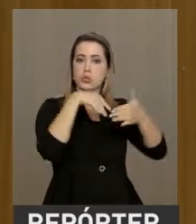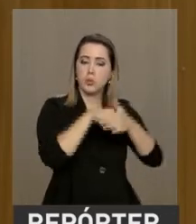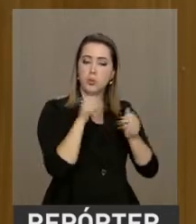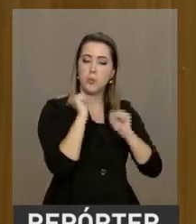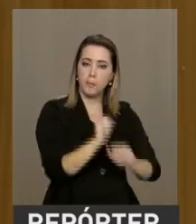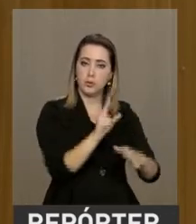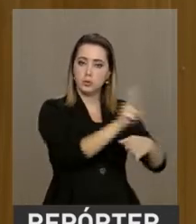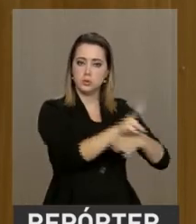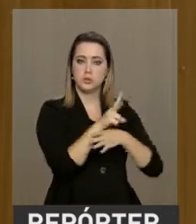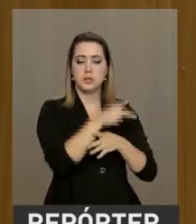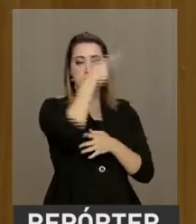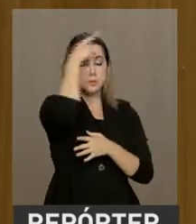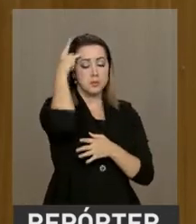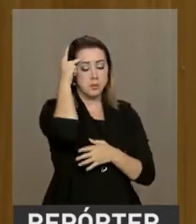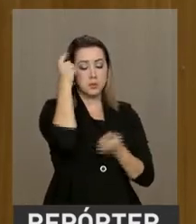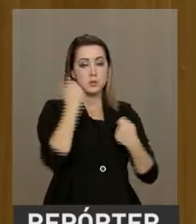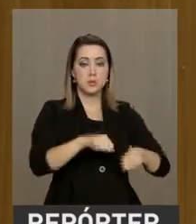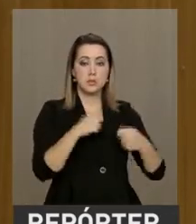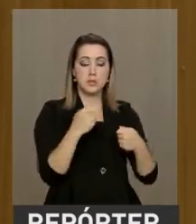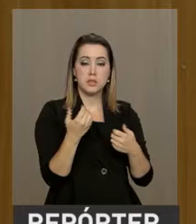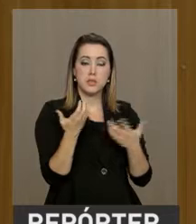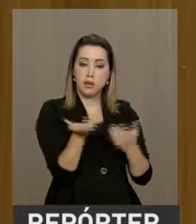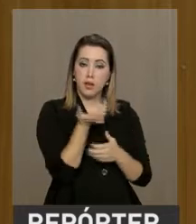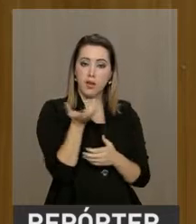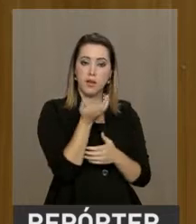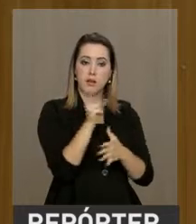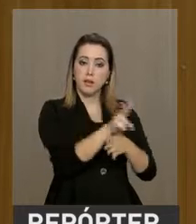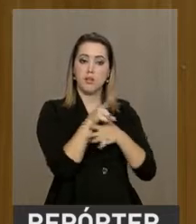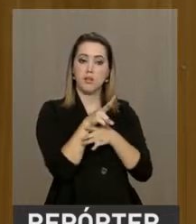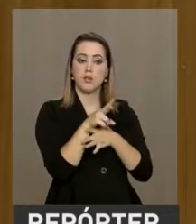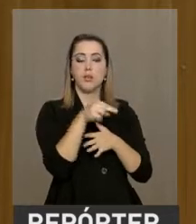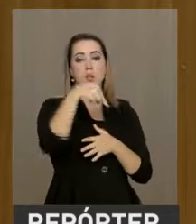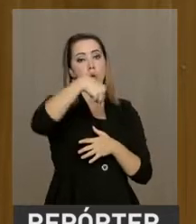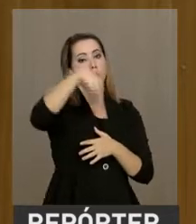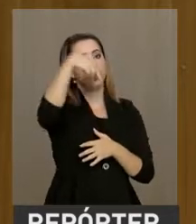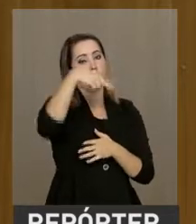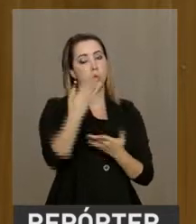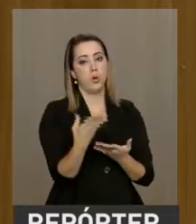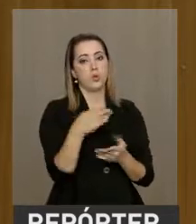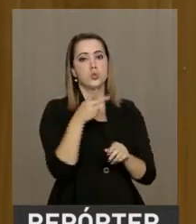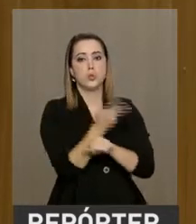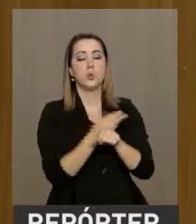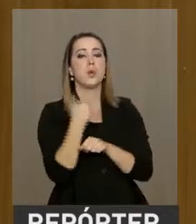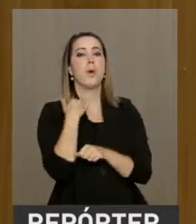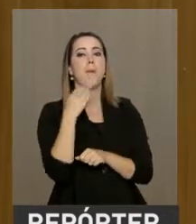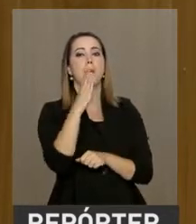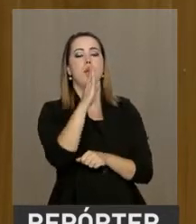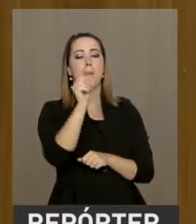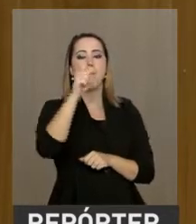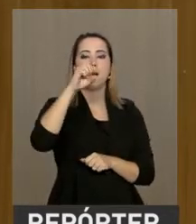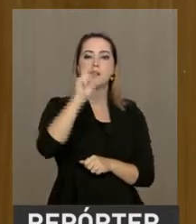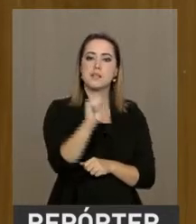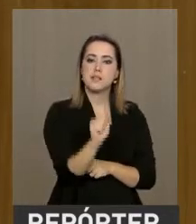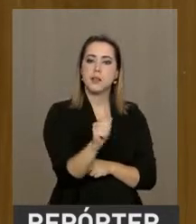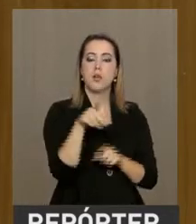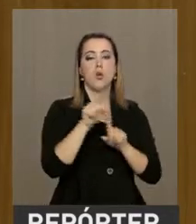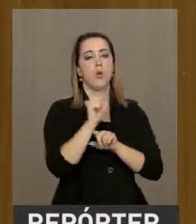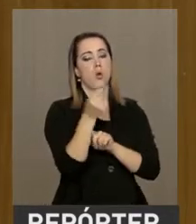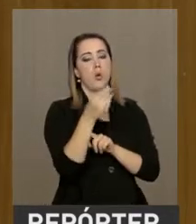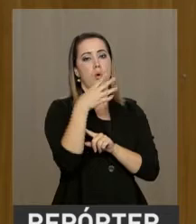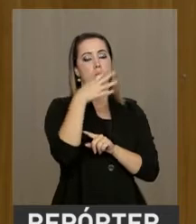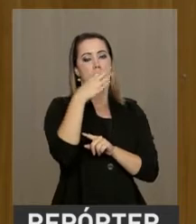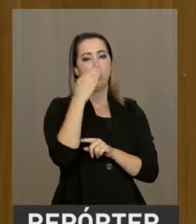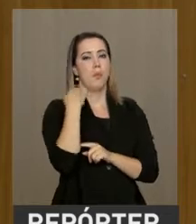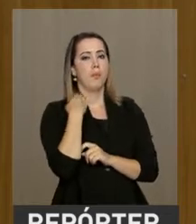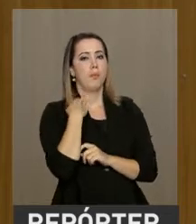interessados em captar os recursos devem procurar no norte o basa banco da amazônia nordeste banco do nordeste e no centro